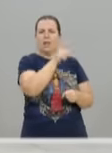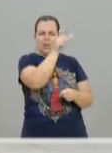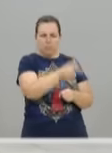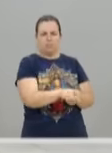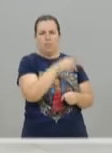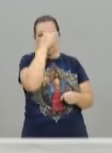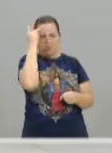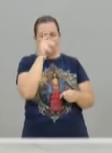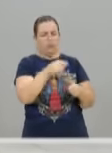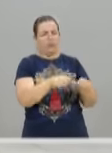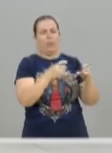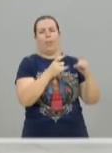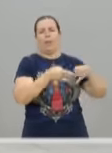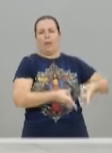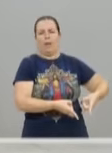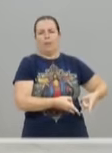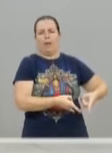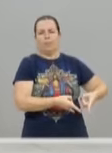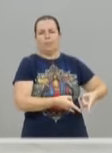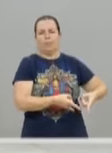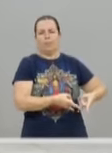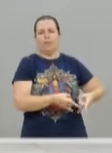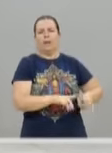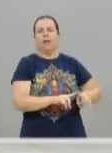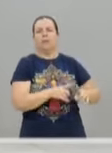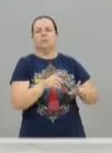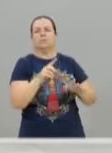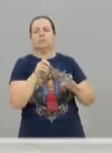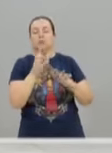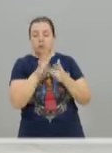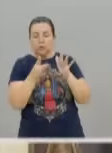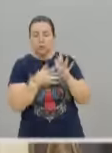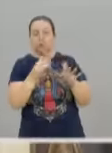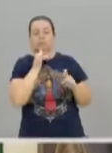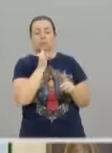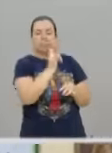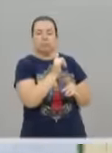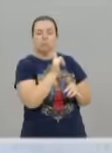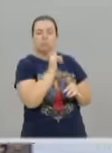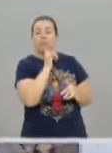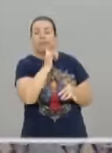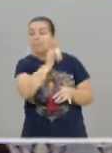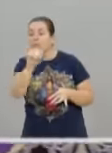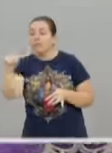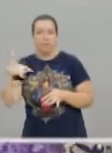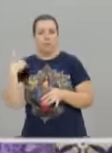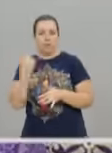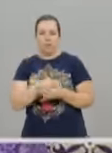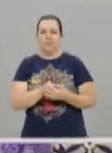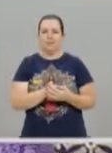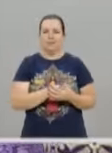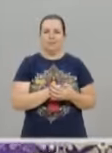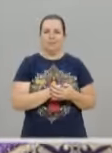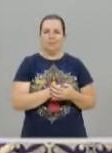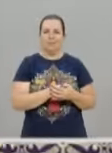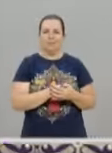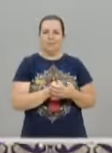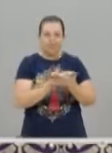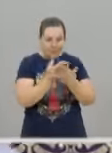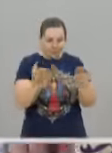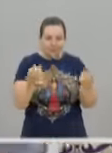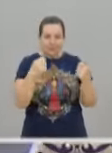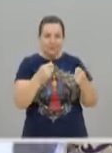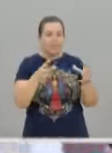teu mas levanta e anda o senhor dizendo para mim e para você